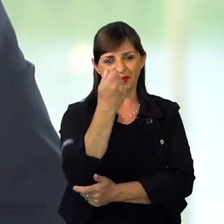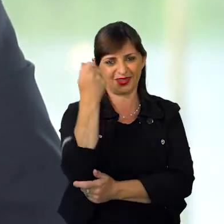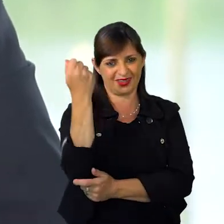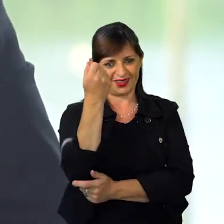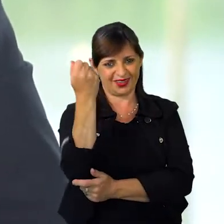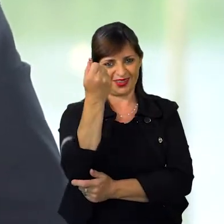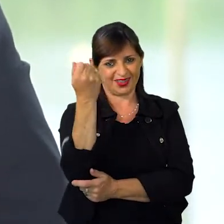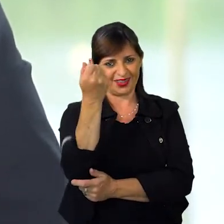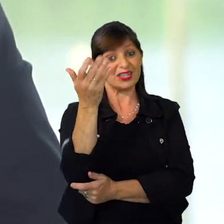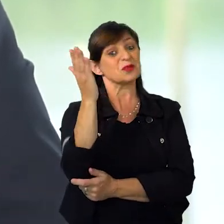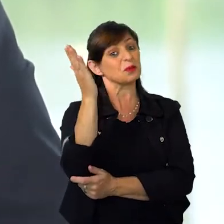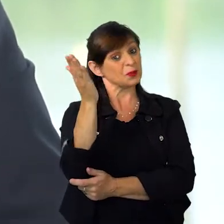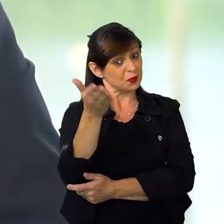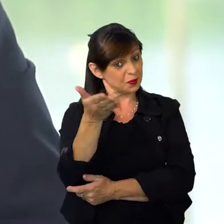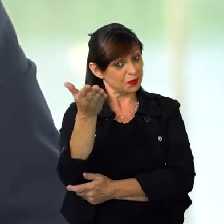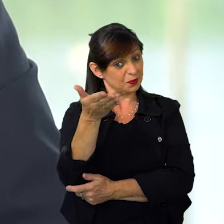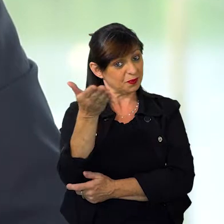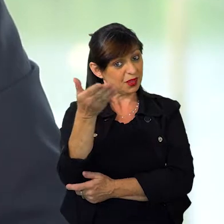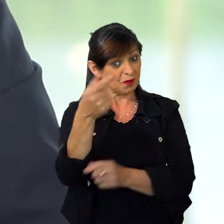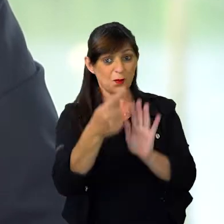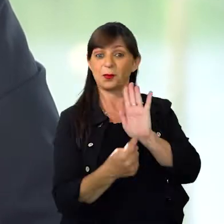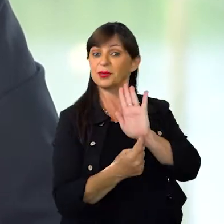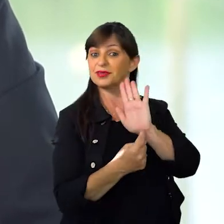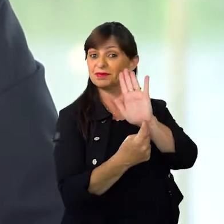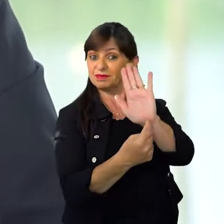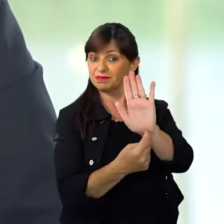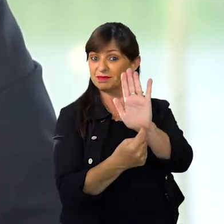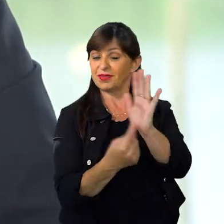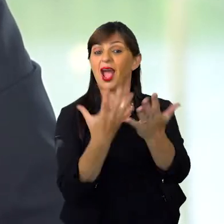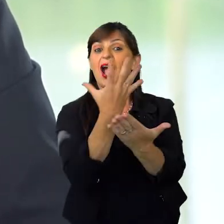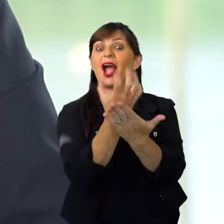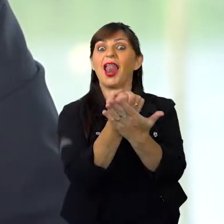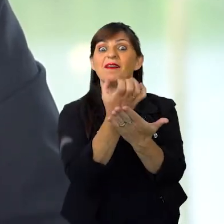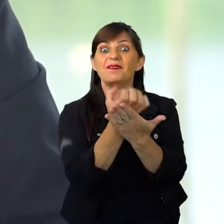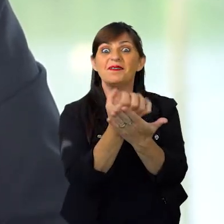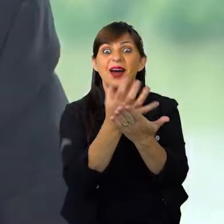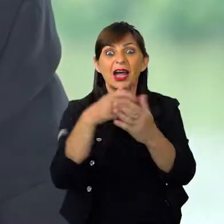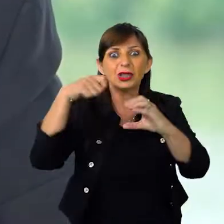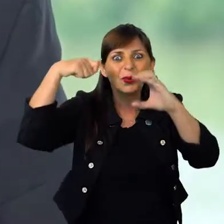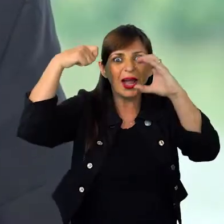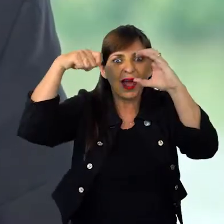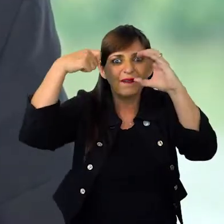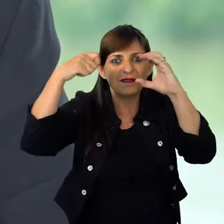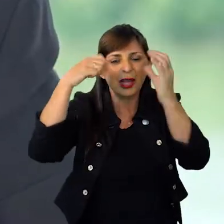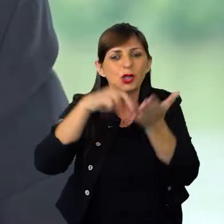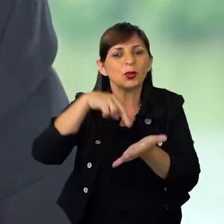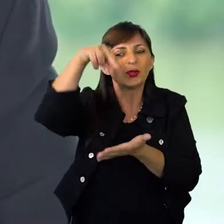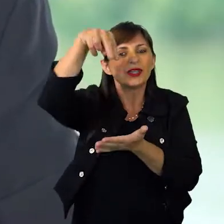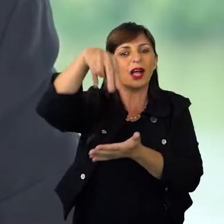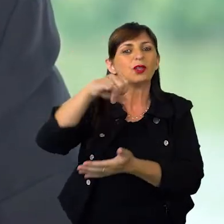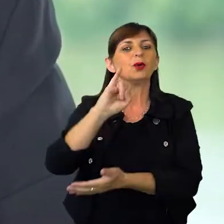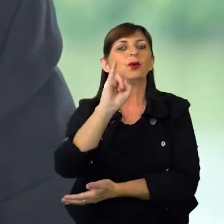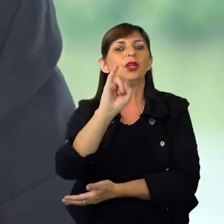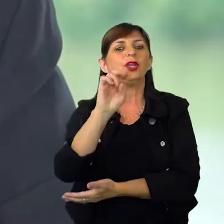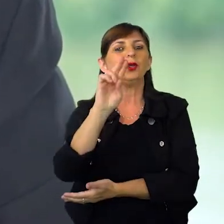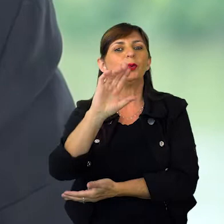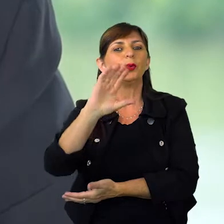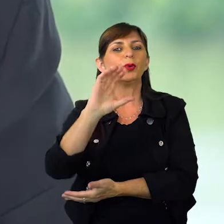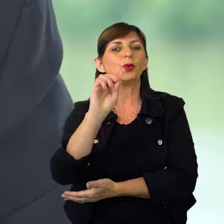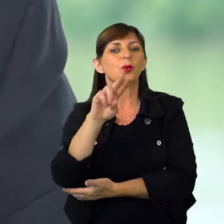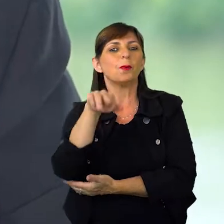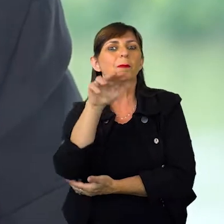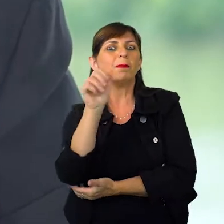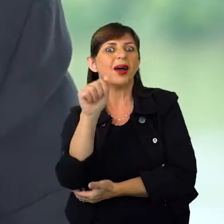do Estado do Rio Grande do Sul Vamos para o próximo episódio gravado no salto